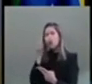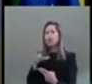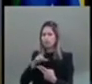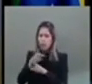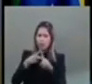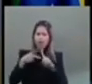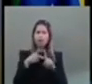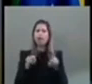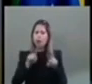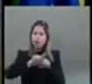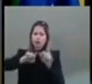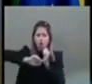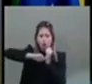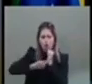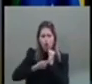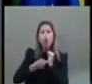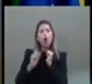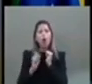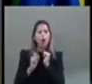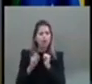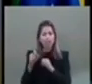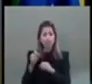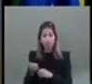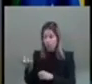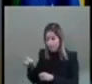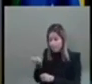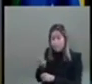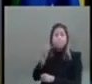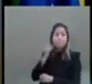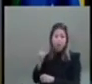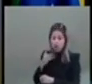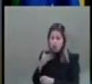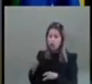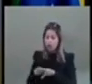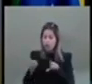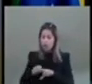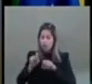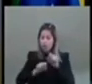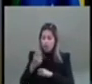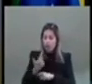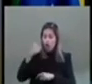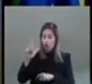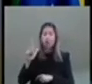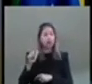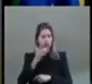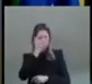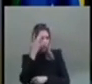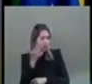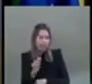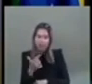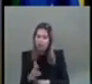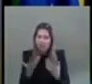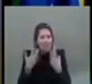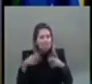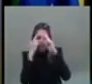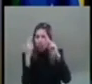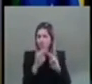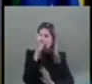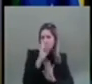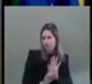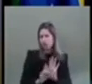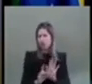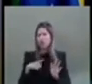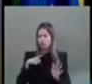enviola bloqueio de contas suspensão de peso físico e redes sociais perseguições e indiciamentos de pessoas que foram privilegiado etc